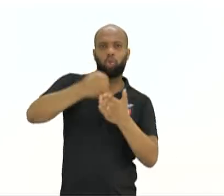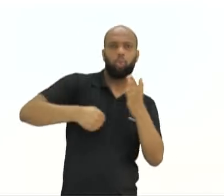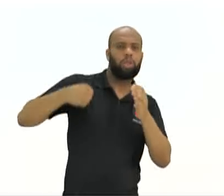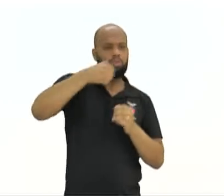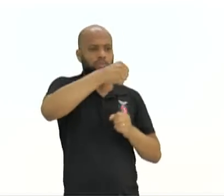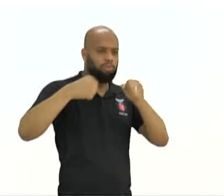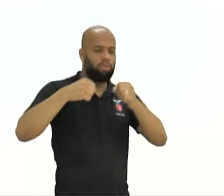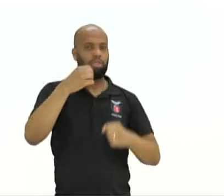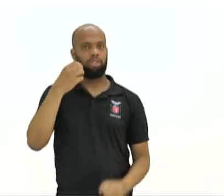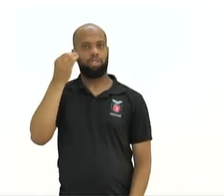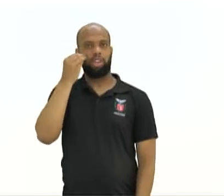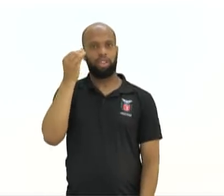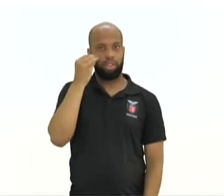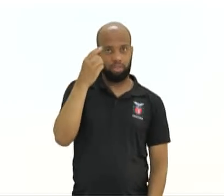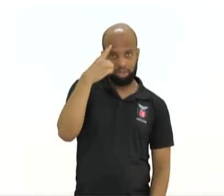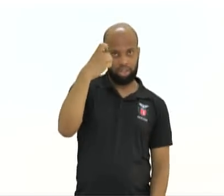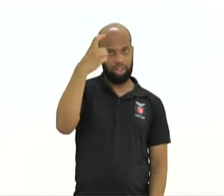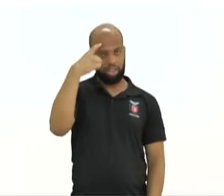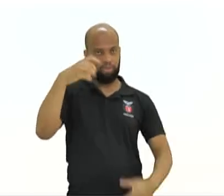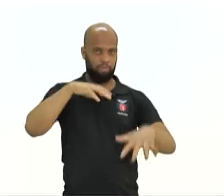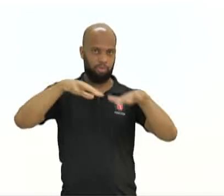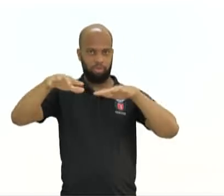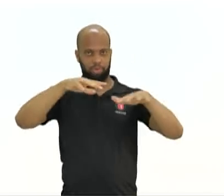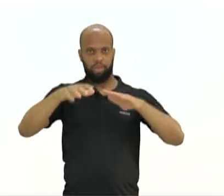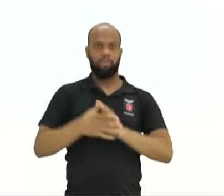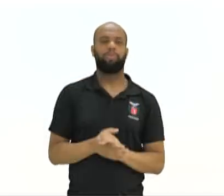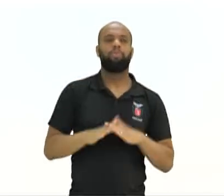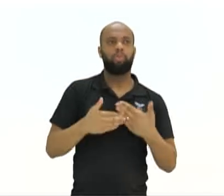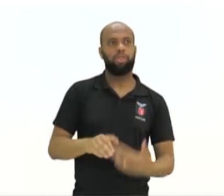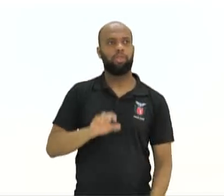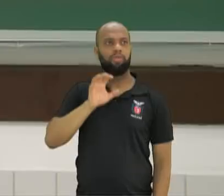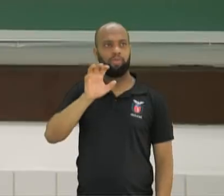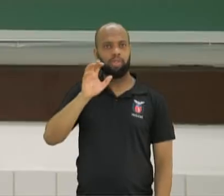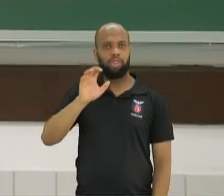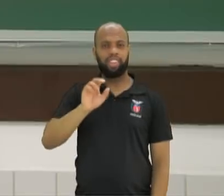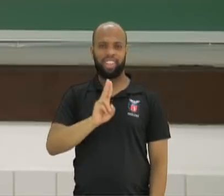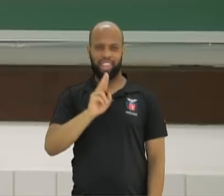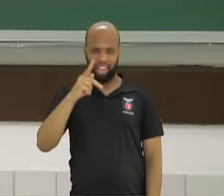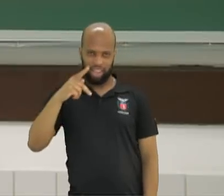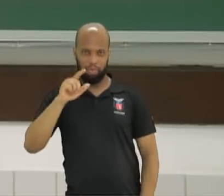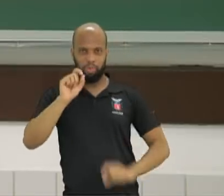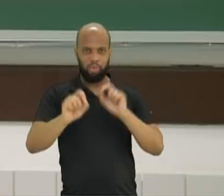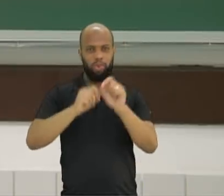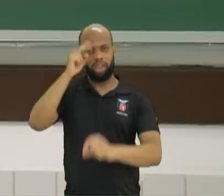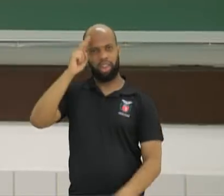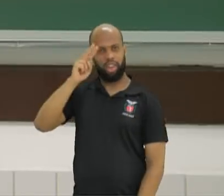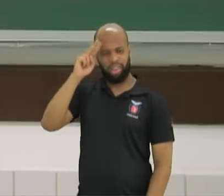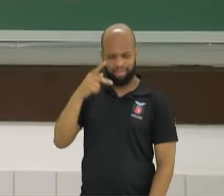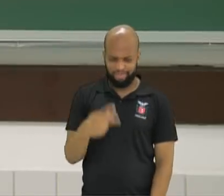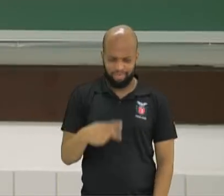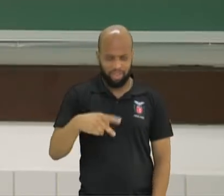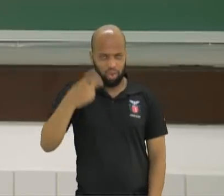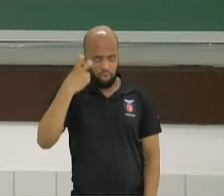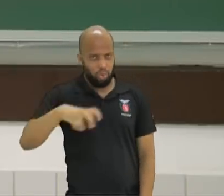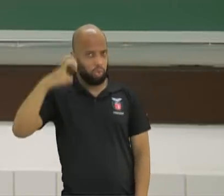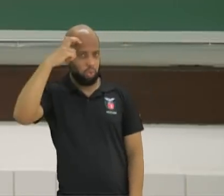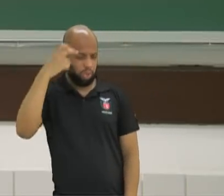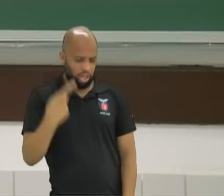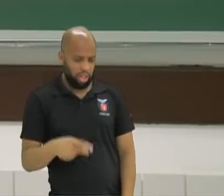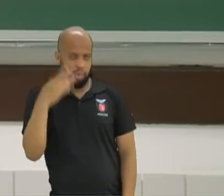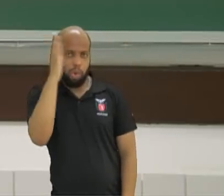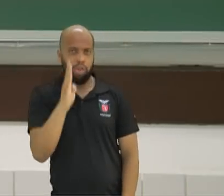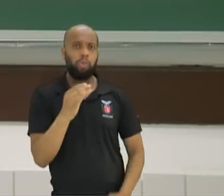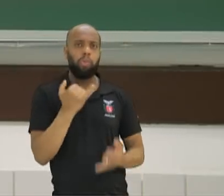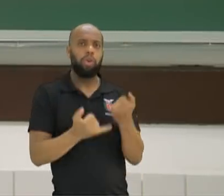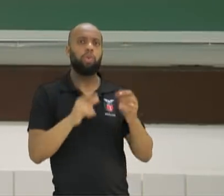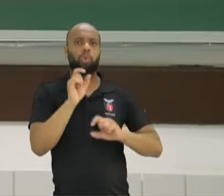ser o mais criativo nos seus movimentos. O Up Rocking nos lembrou o que aqui da nossa cultura mais